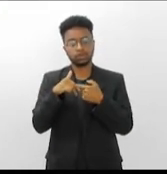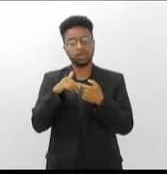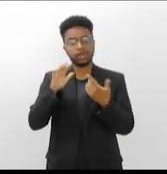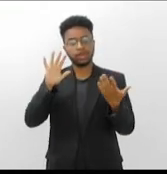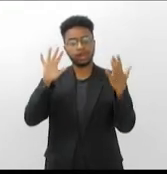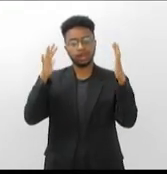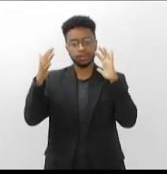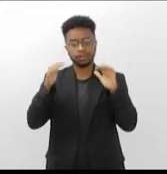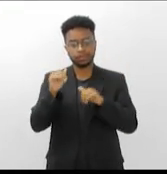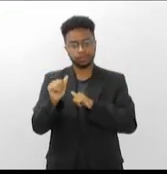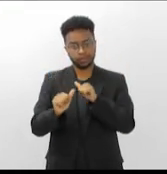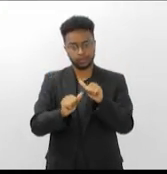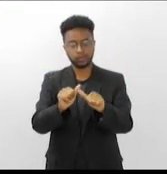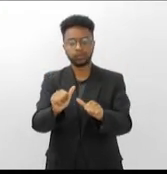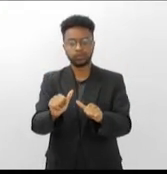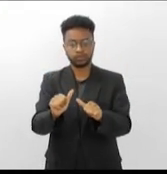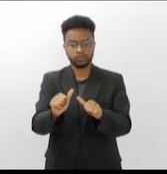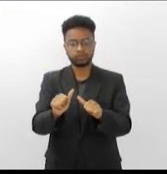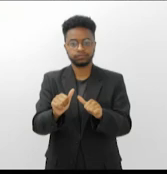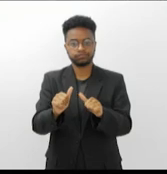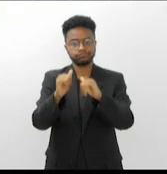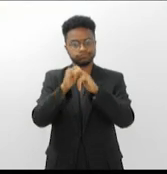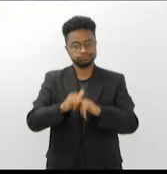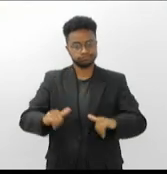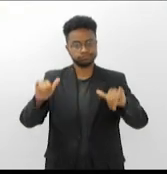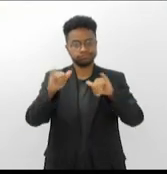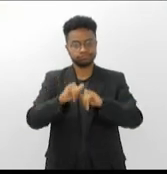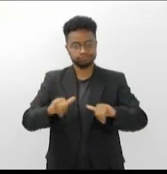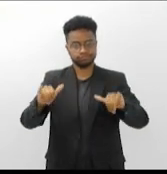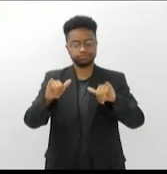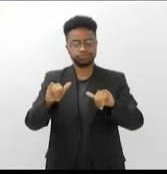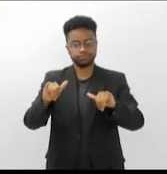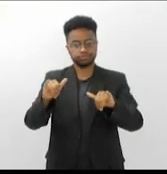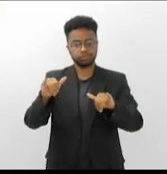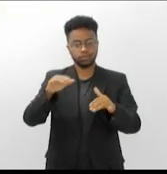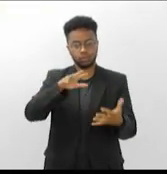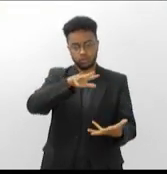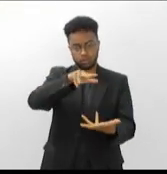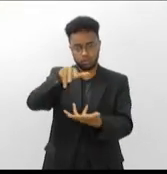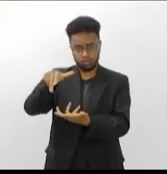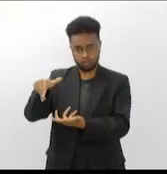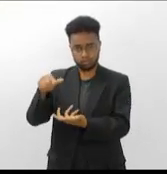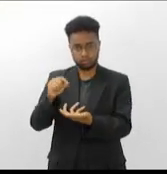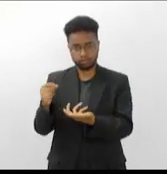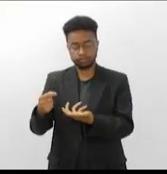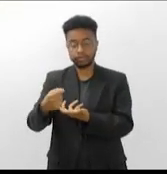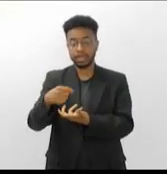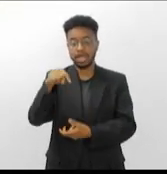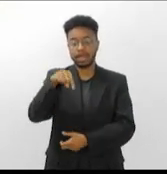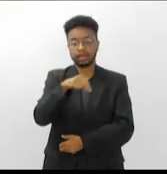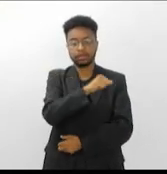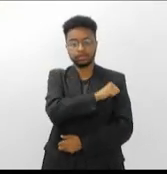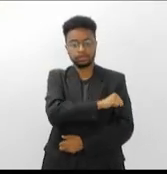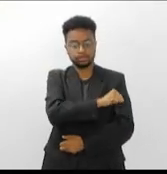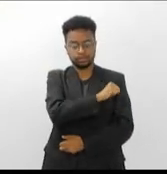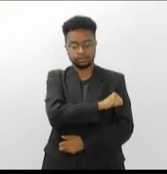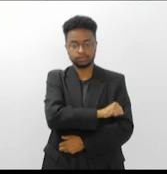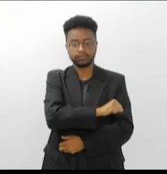mudanças climáticas anunciadas em todo o globo terrestre. Aqui no estado do Rio de